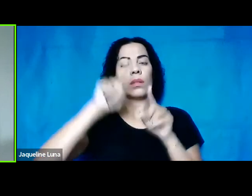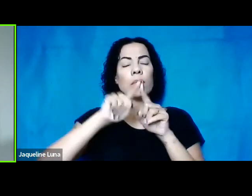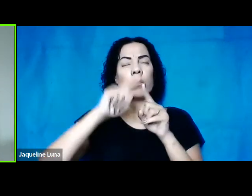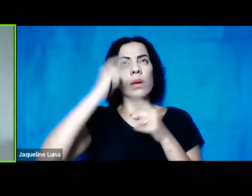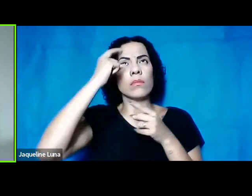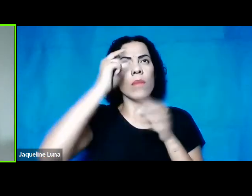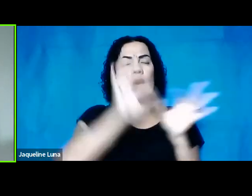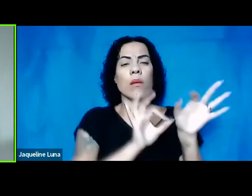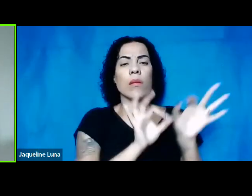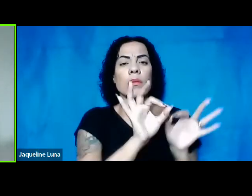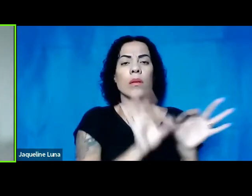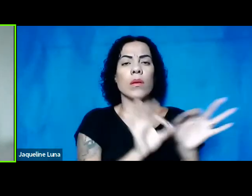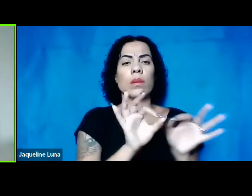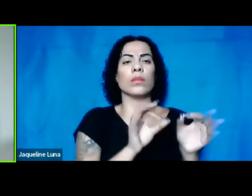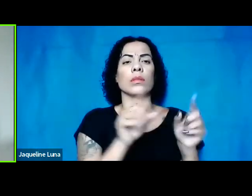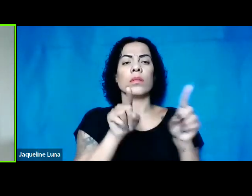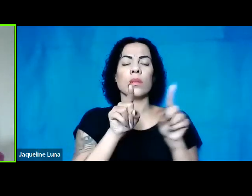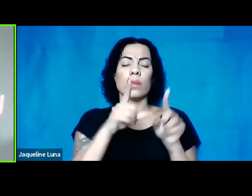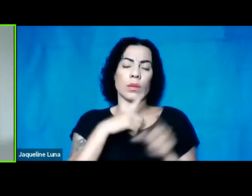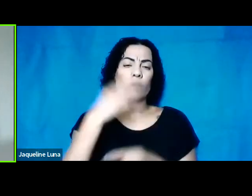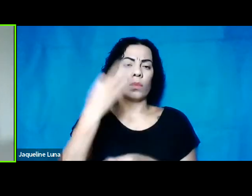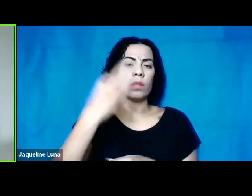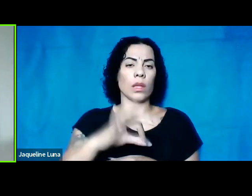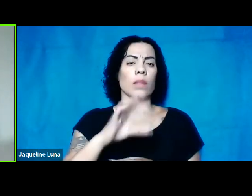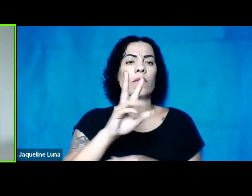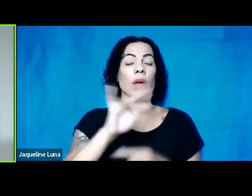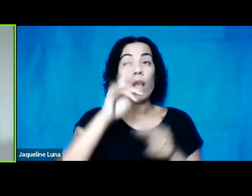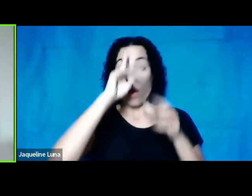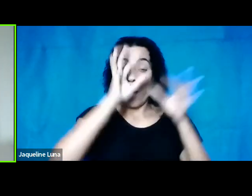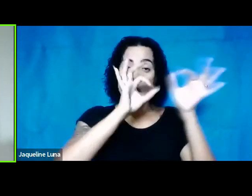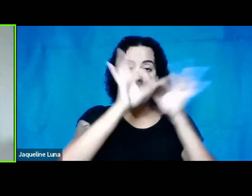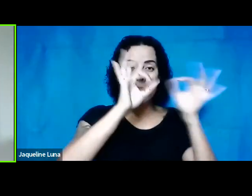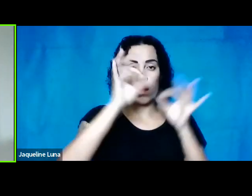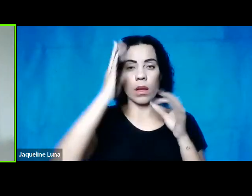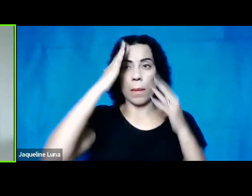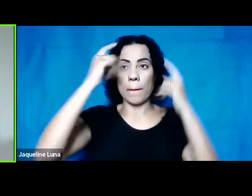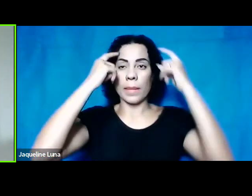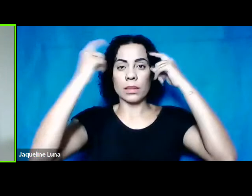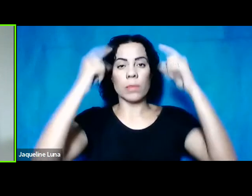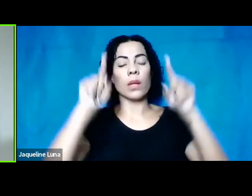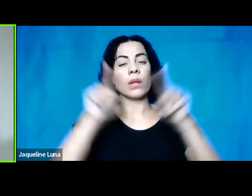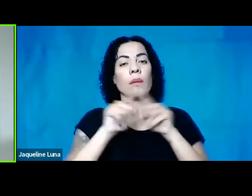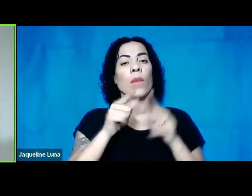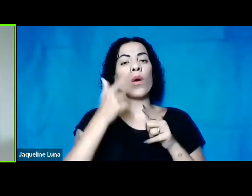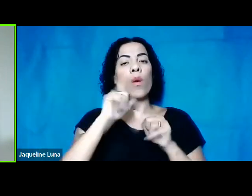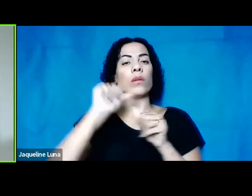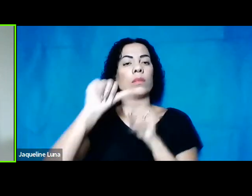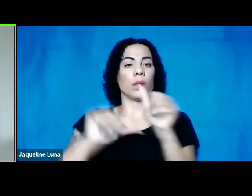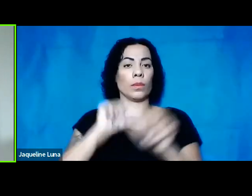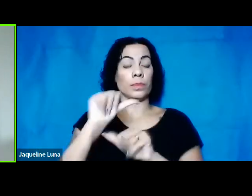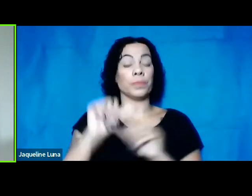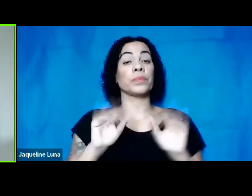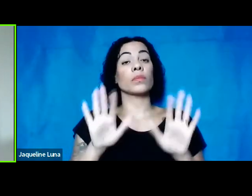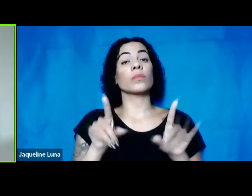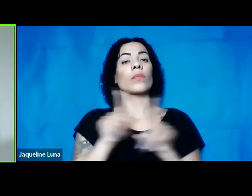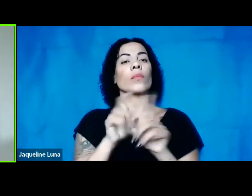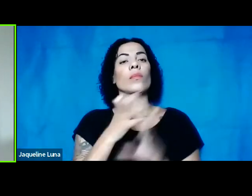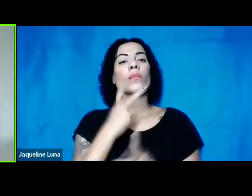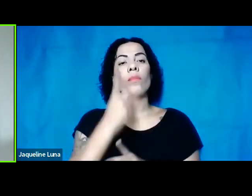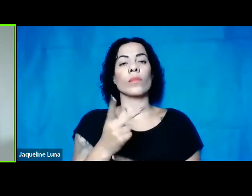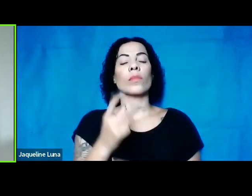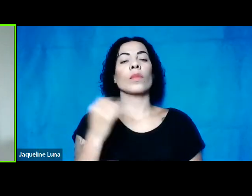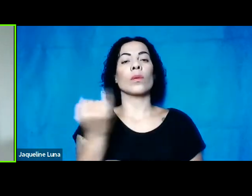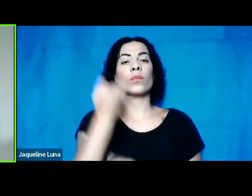né? E certamente a organizar as ideias e dar um salto. Agora, eu queria destacar também o papel da